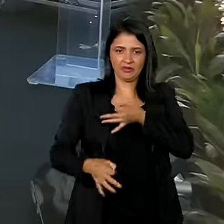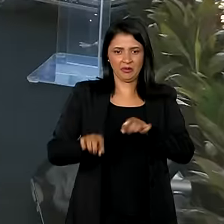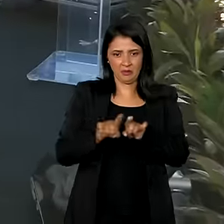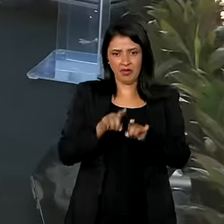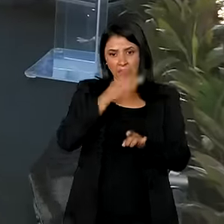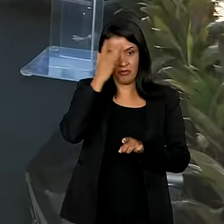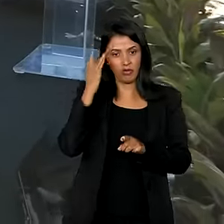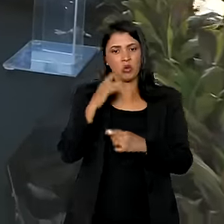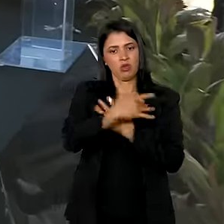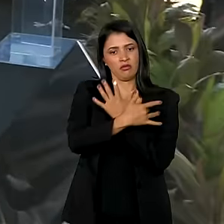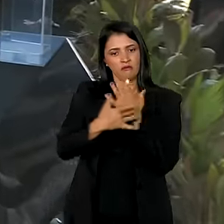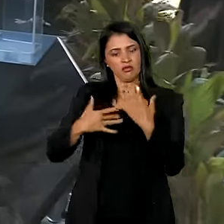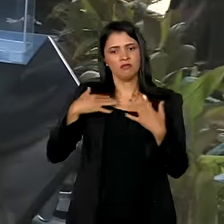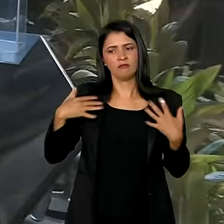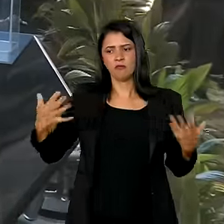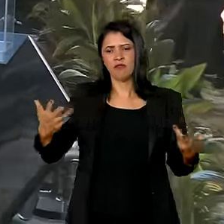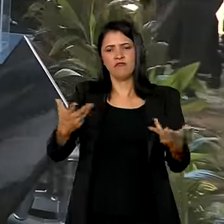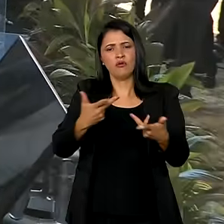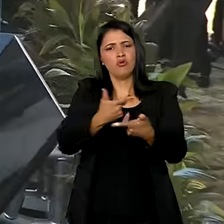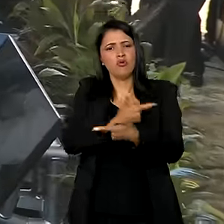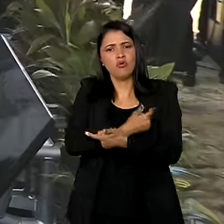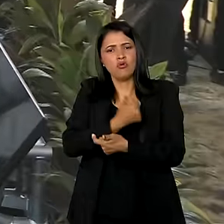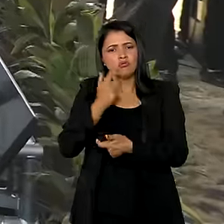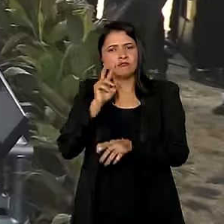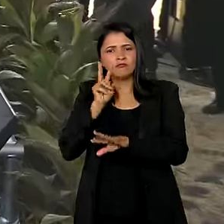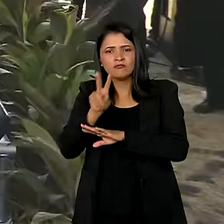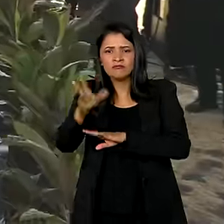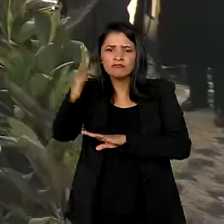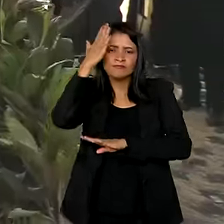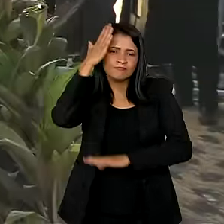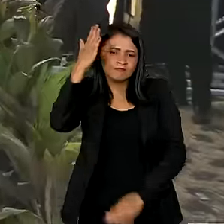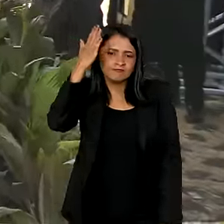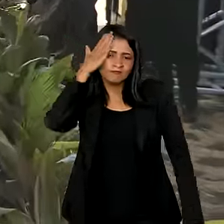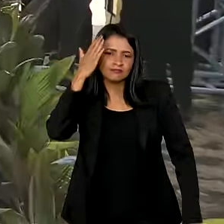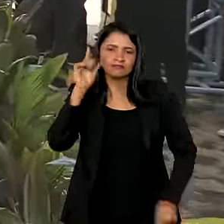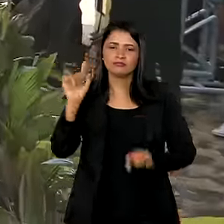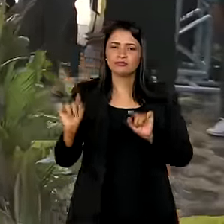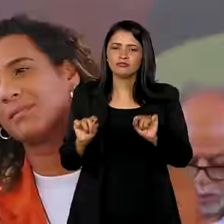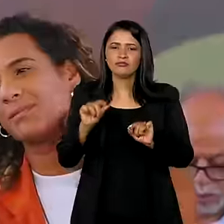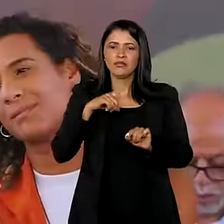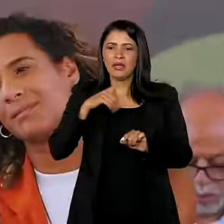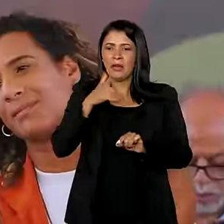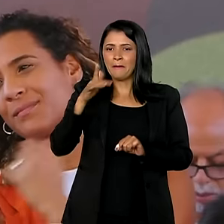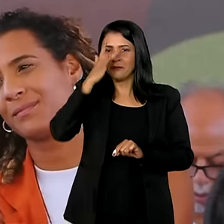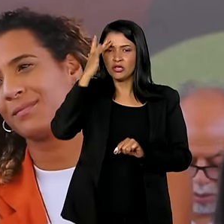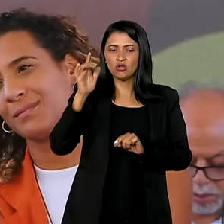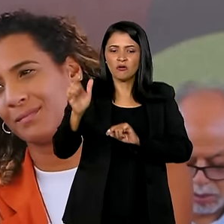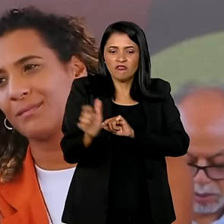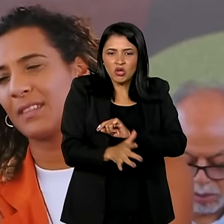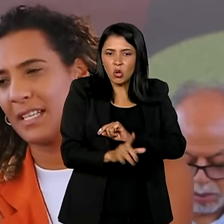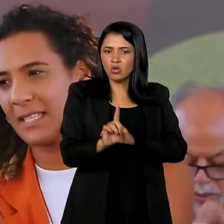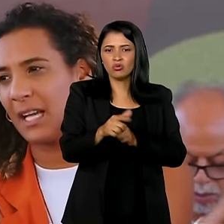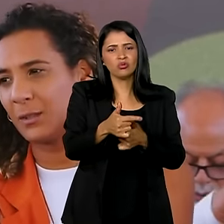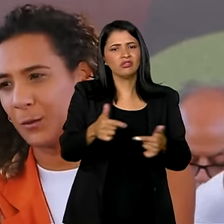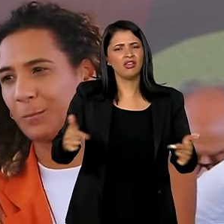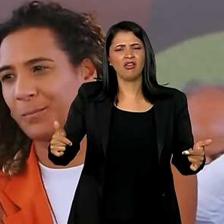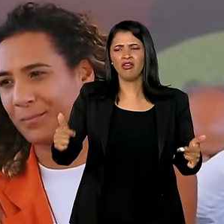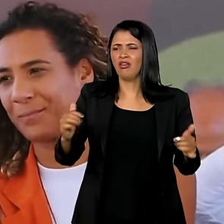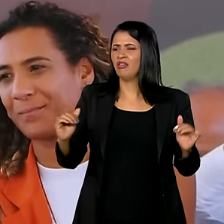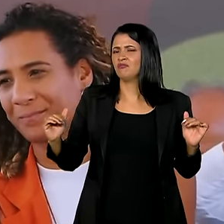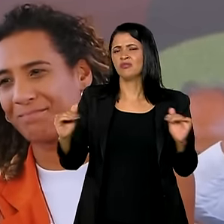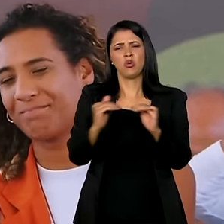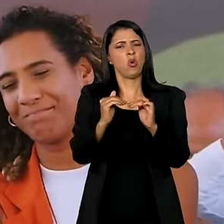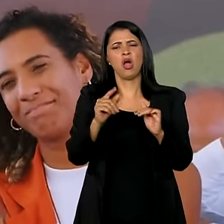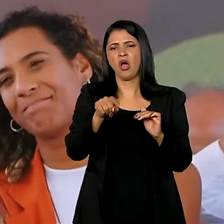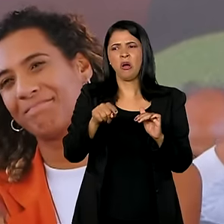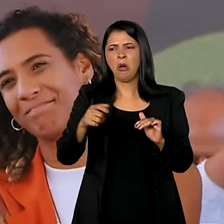deficiência. Foi uma coisa extraordinária a gente saber que não tem ninguém inferior a ninguém. Não tem ninguém